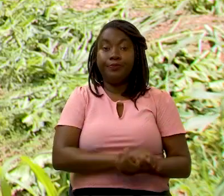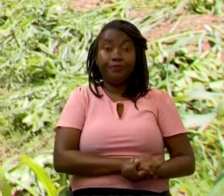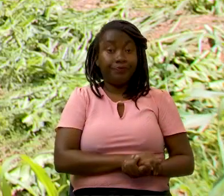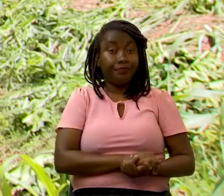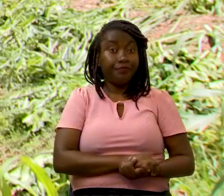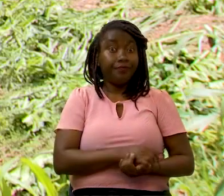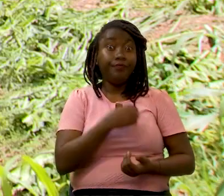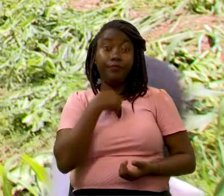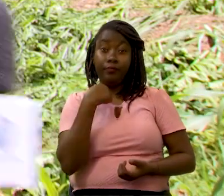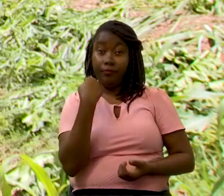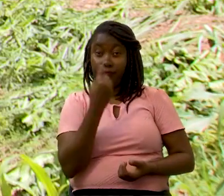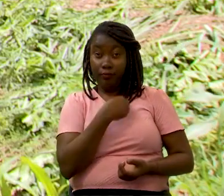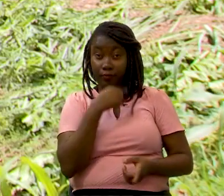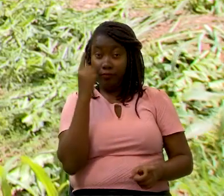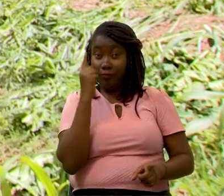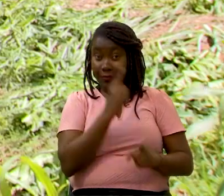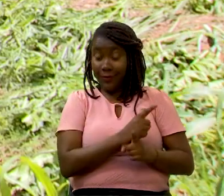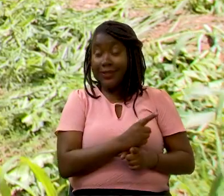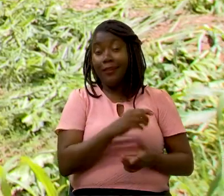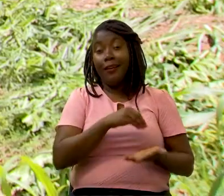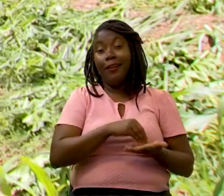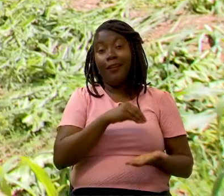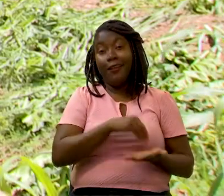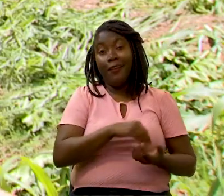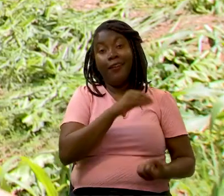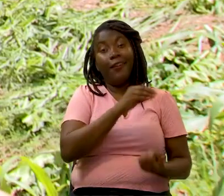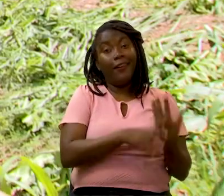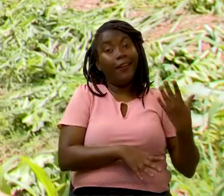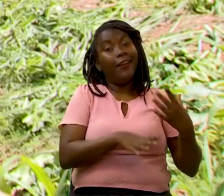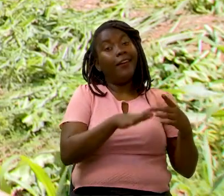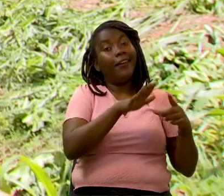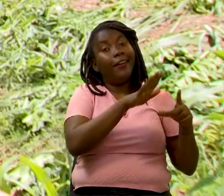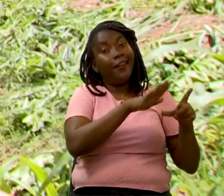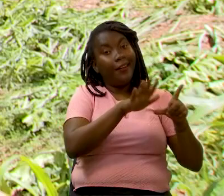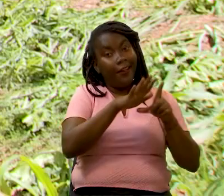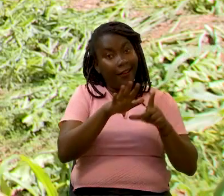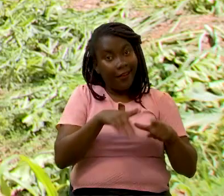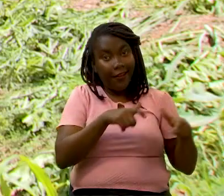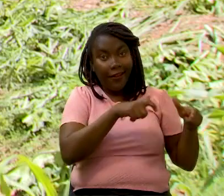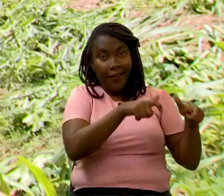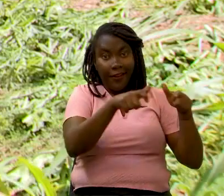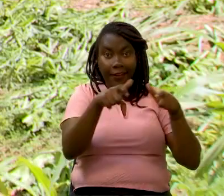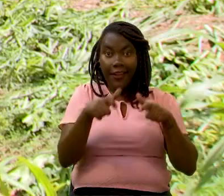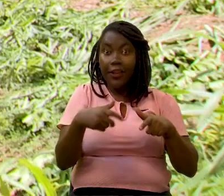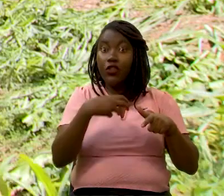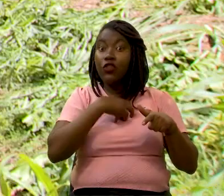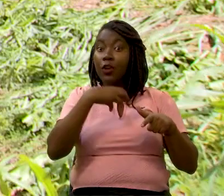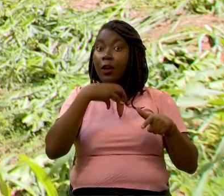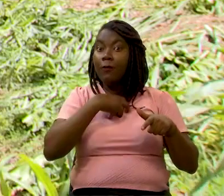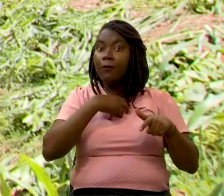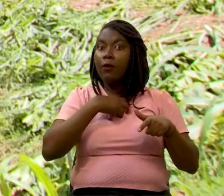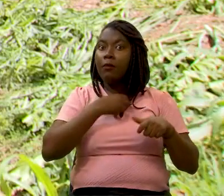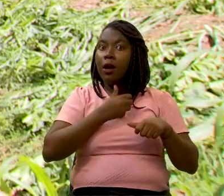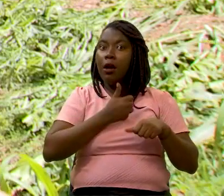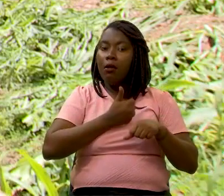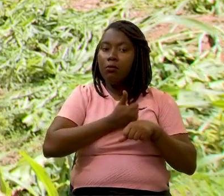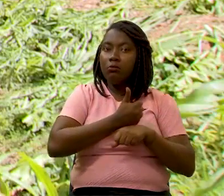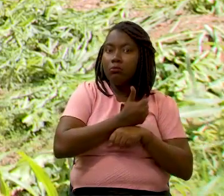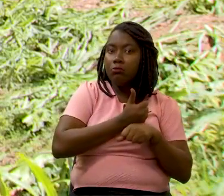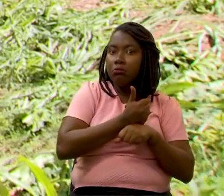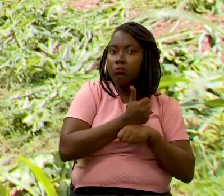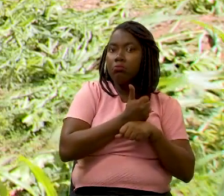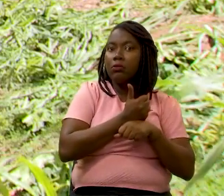da comunidade aqui? Nós identificamos que era necessário criar os espaços, mas criar os espaços de uma forma que